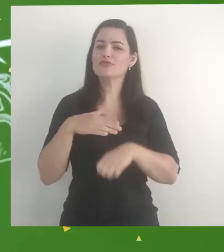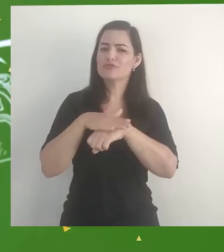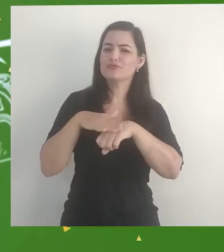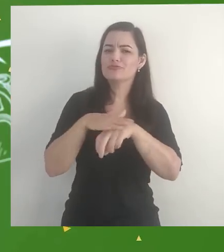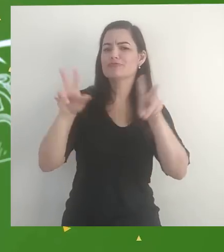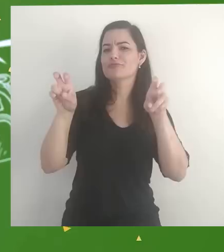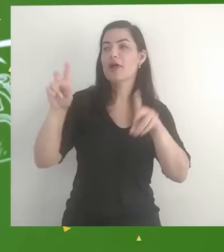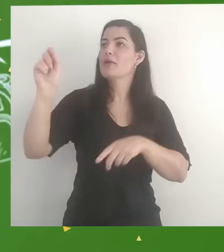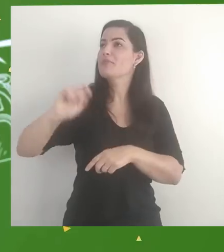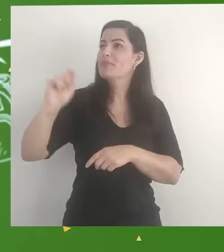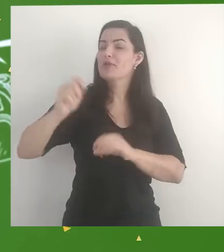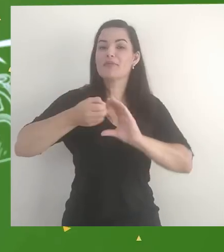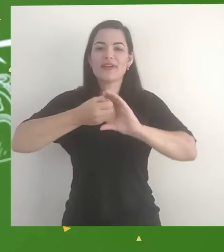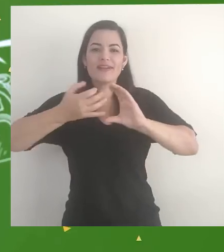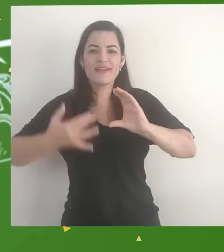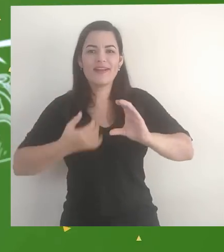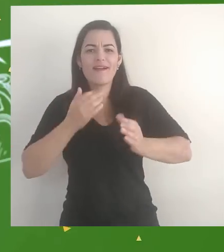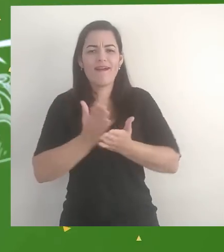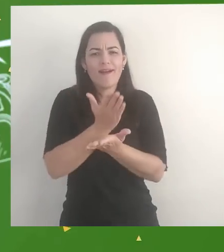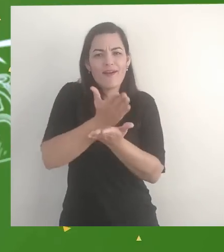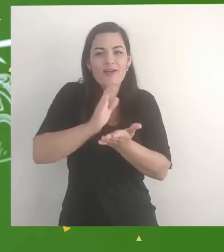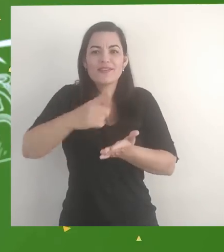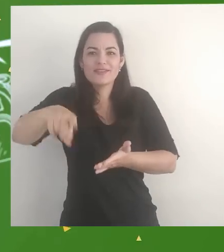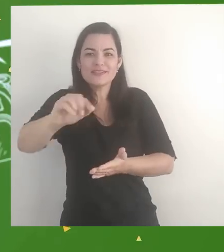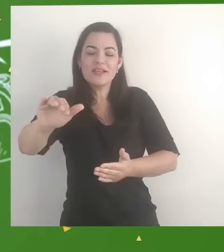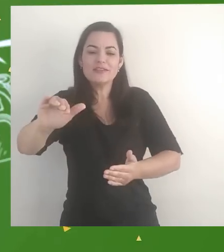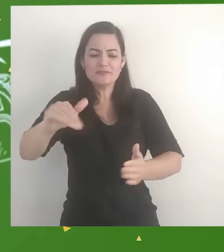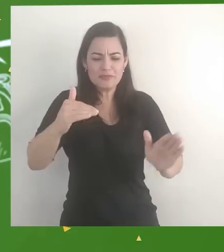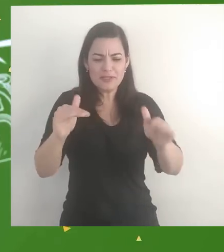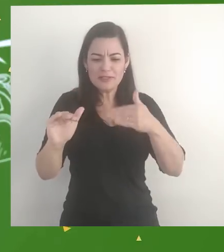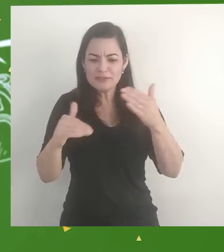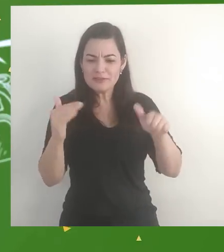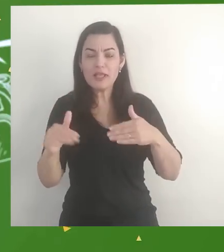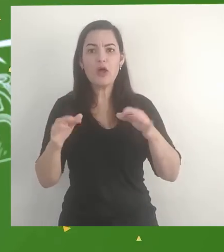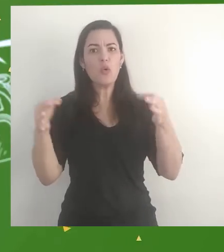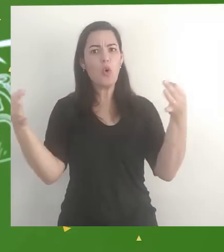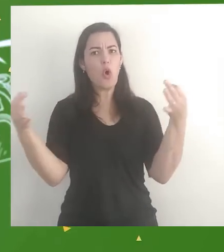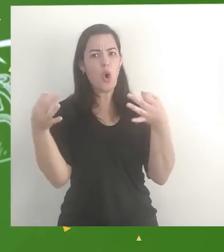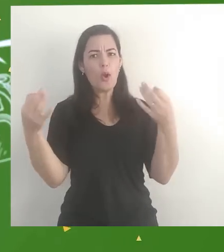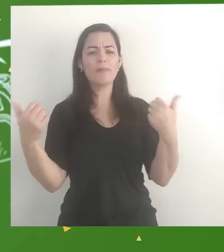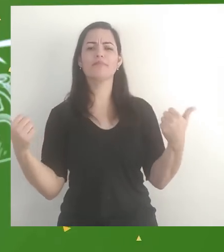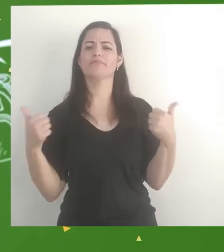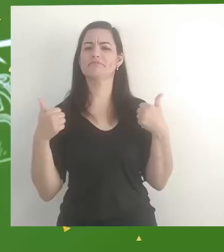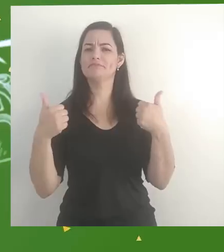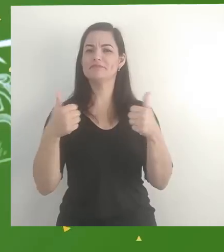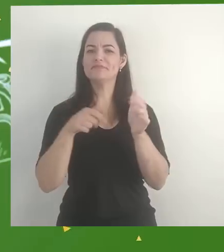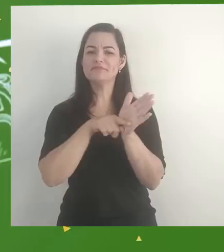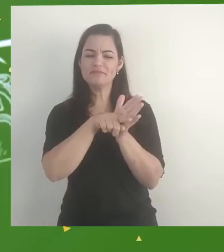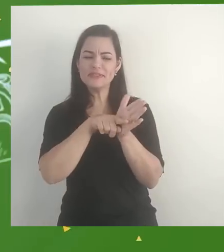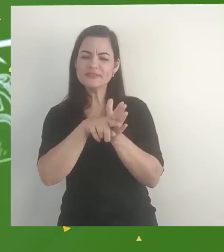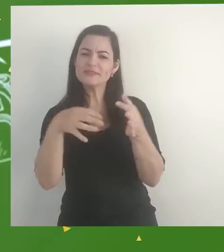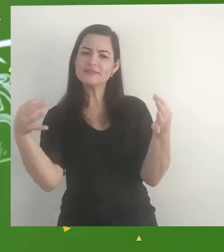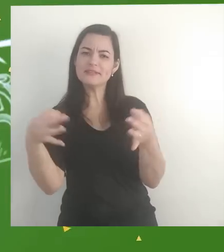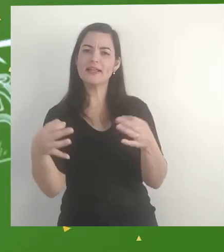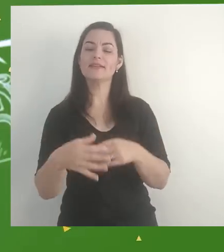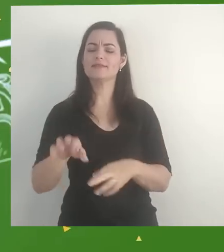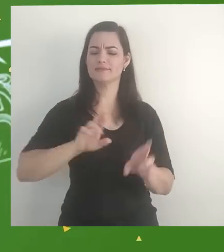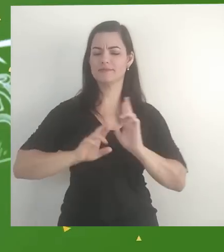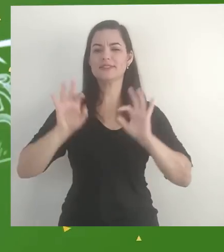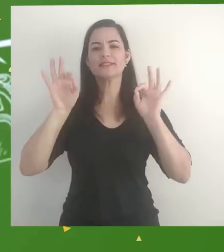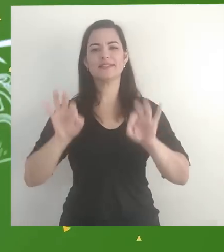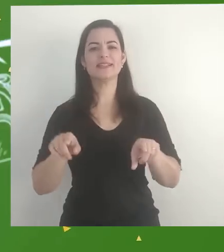algumas características que vocês mandaram bem nas pesquisas e nas respostas, viu? Tem